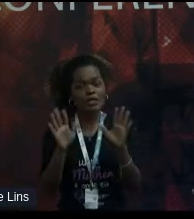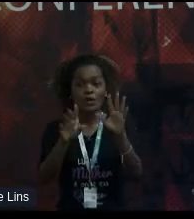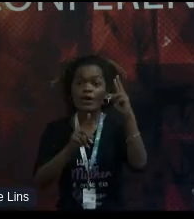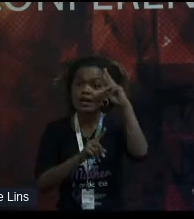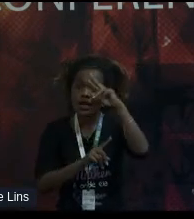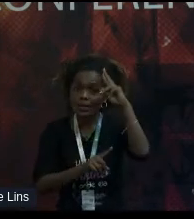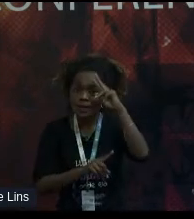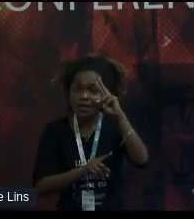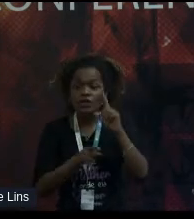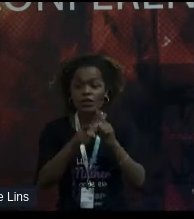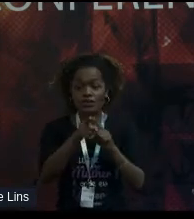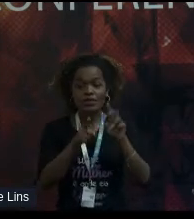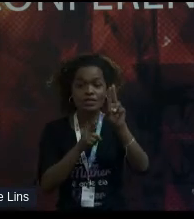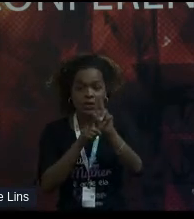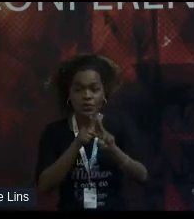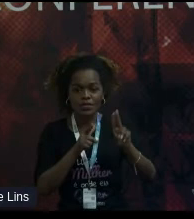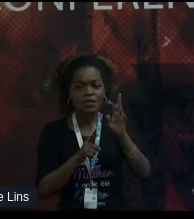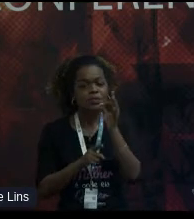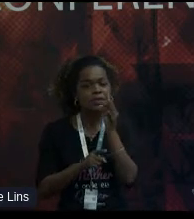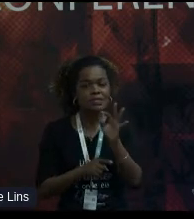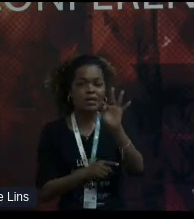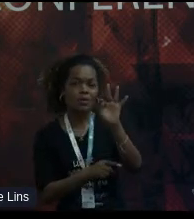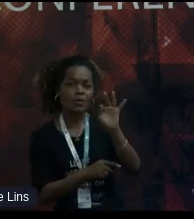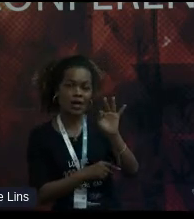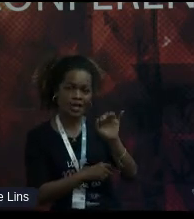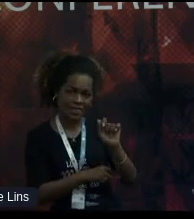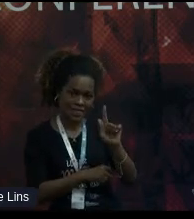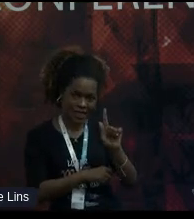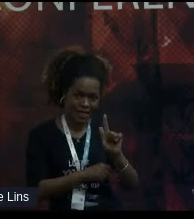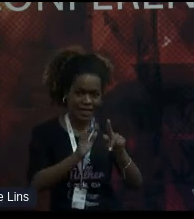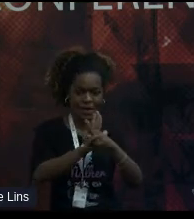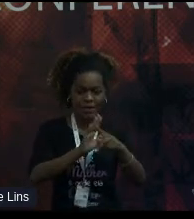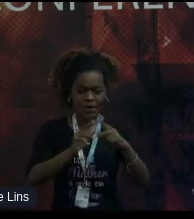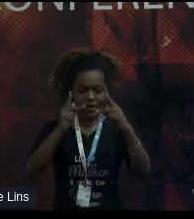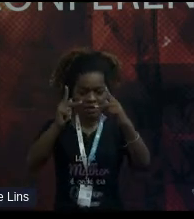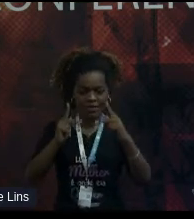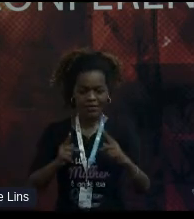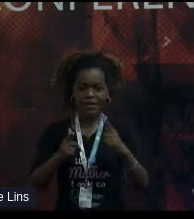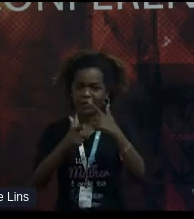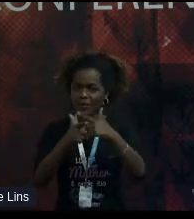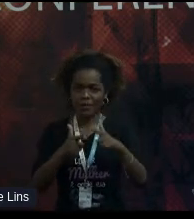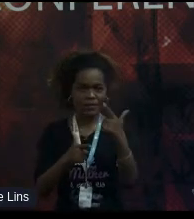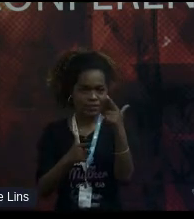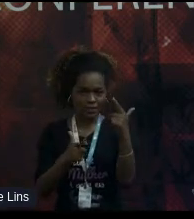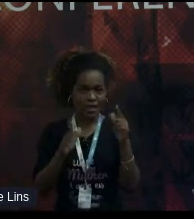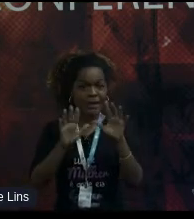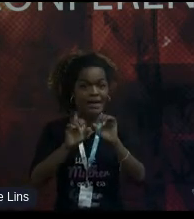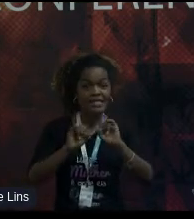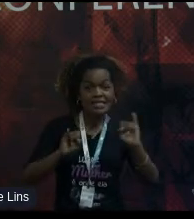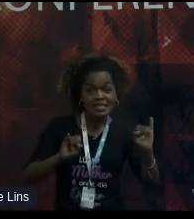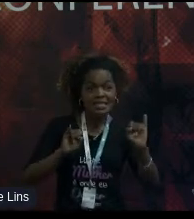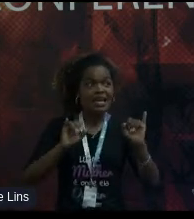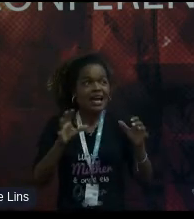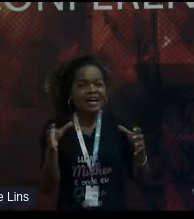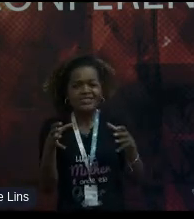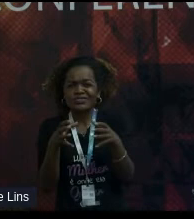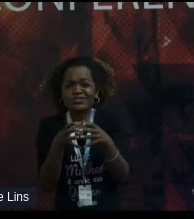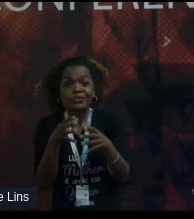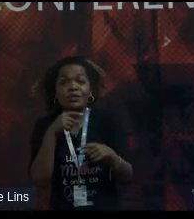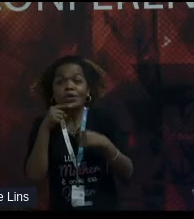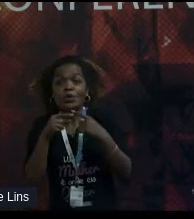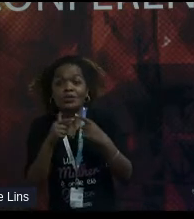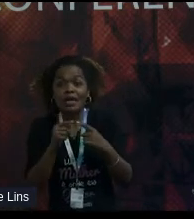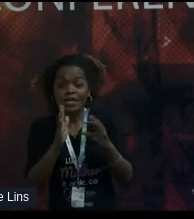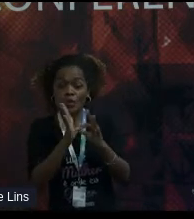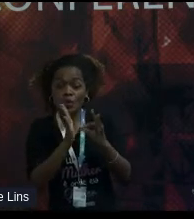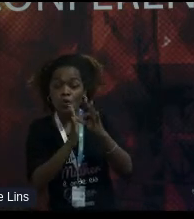usando as tags próprias do HTML, você não vai ter problema. Agora, se por algum motivo isso não é possível no código que você tem,